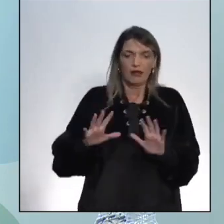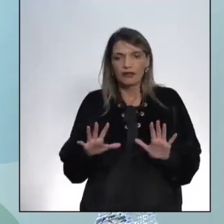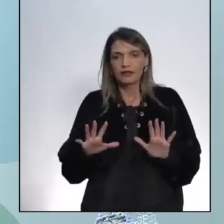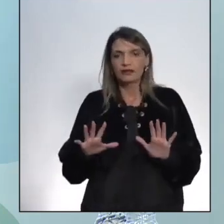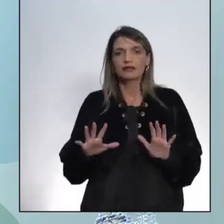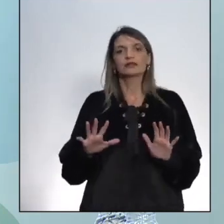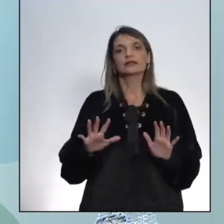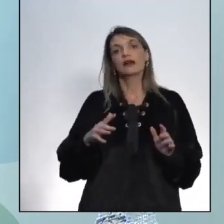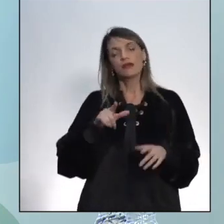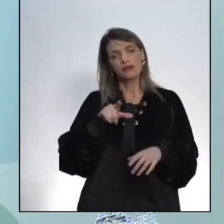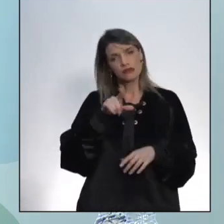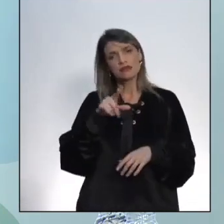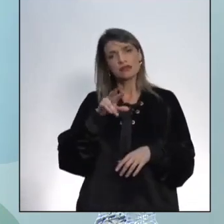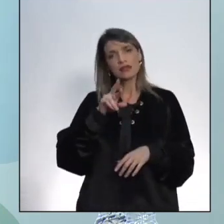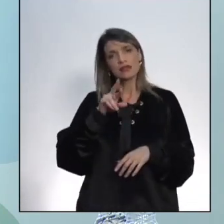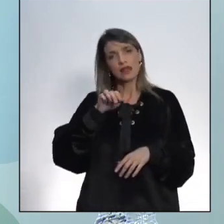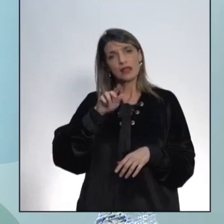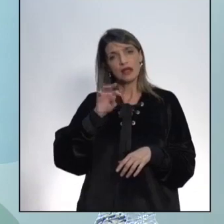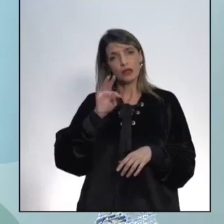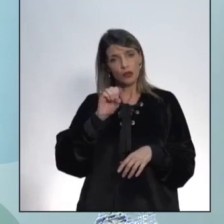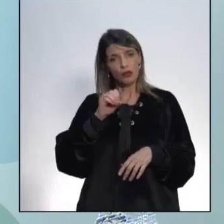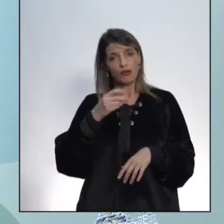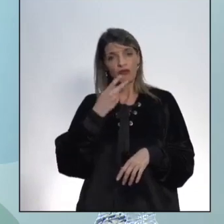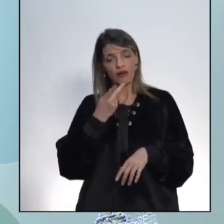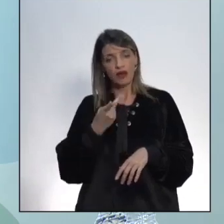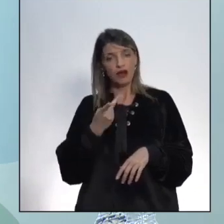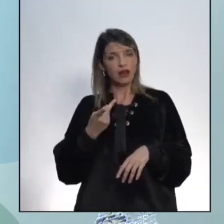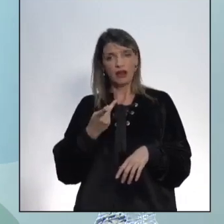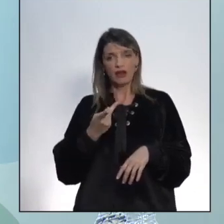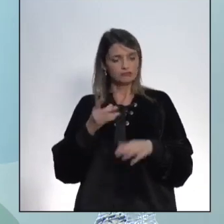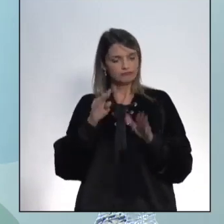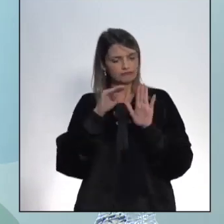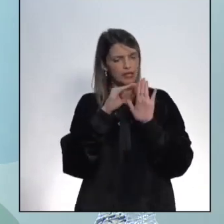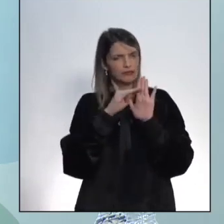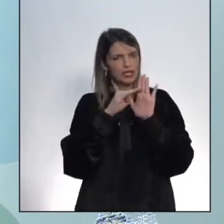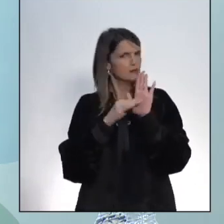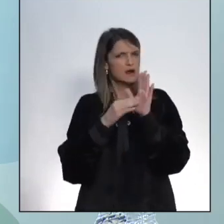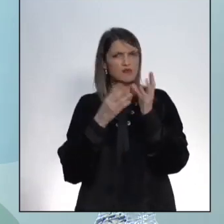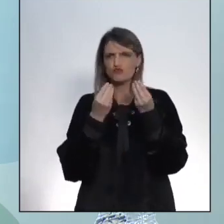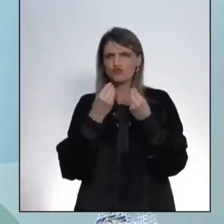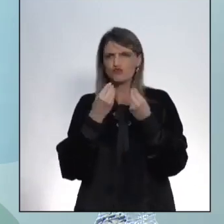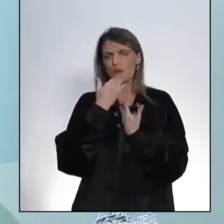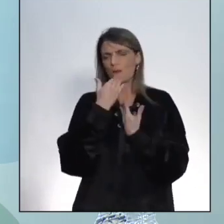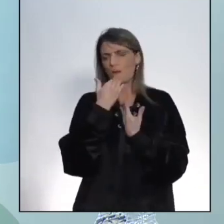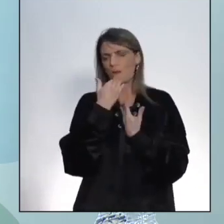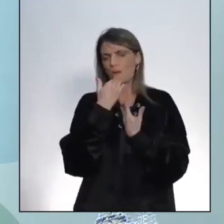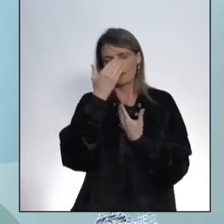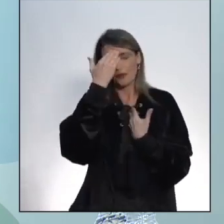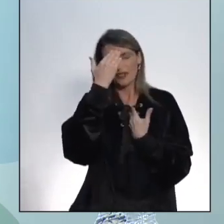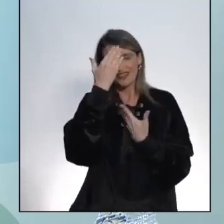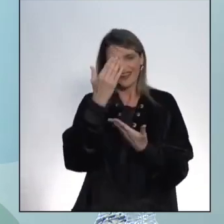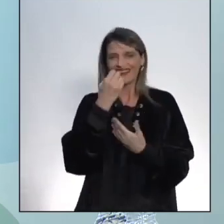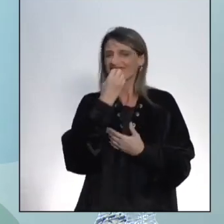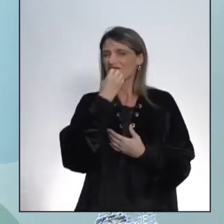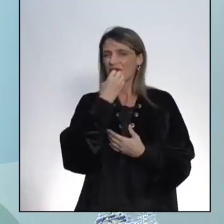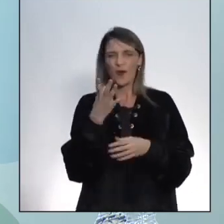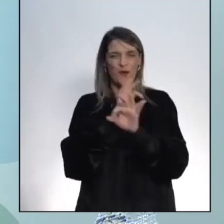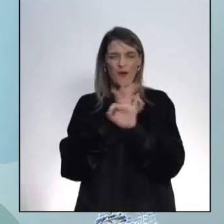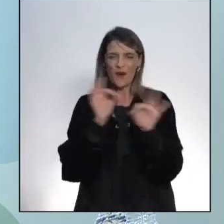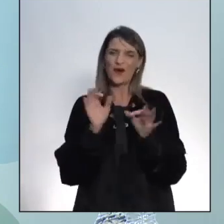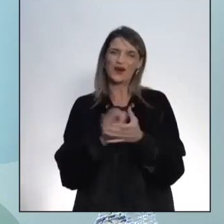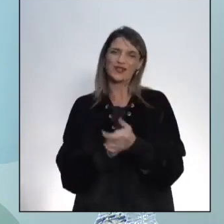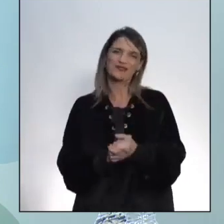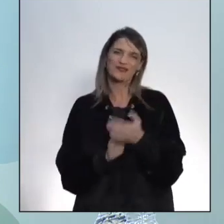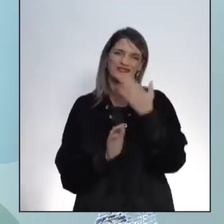nos dá um alento para essas priorizações. Obrigada, pois foi de valia. Acalmou. Obrigado pelo comentário, Elisa.